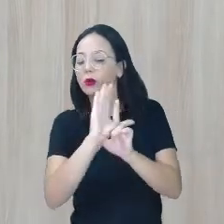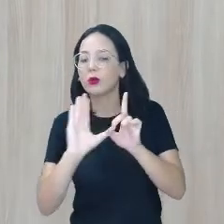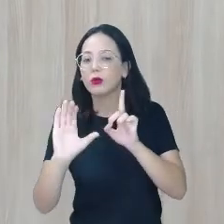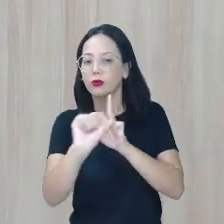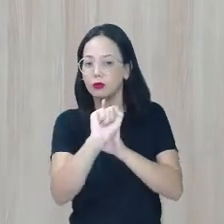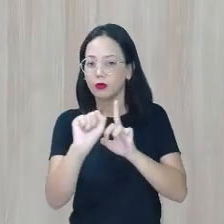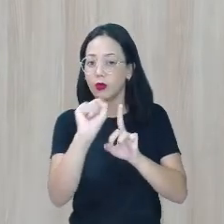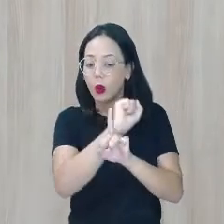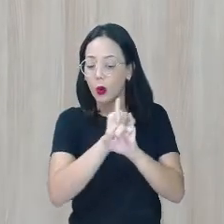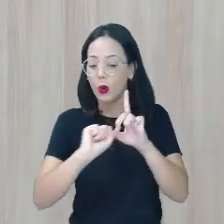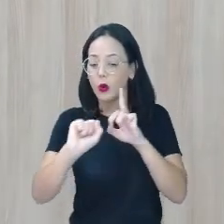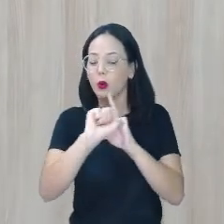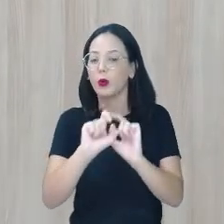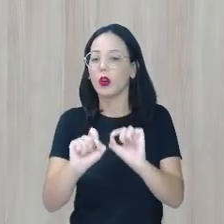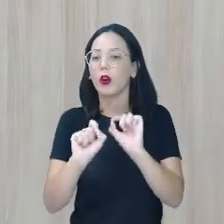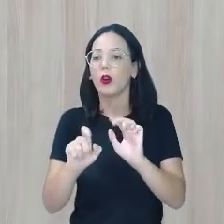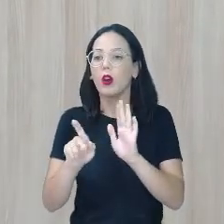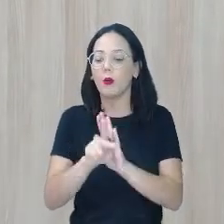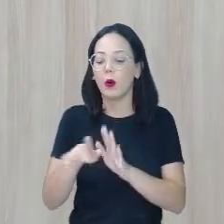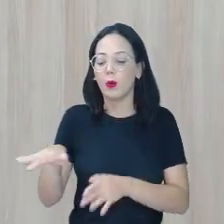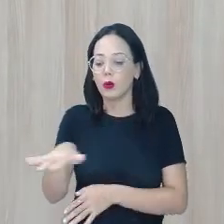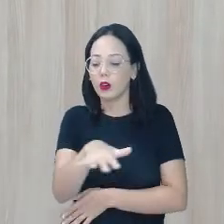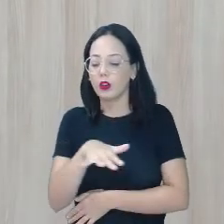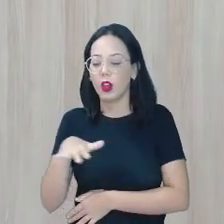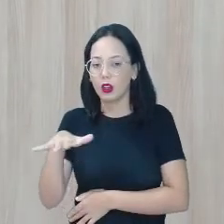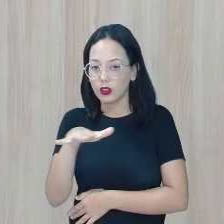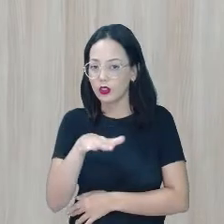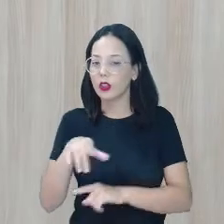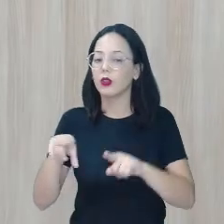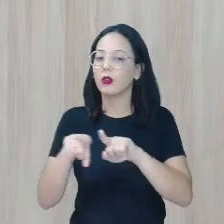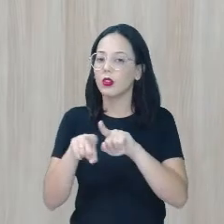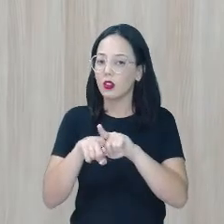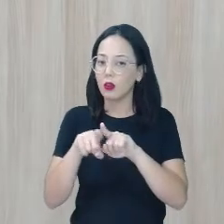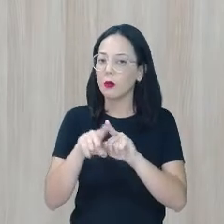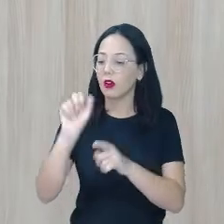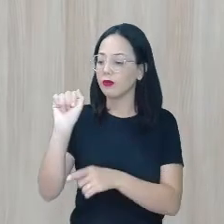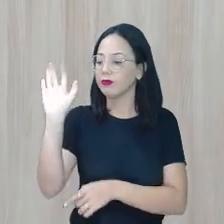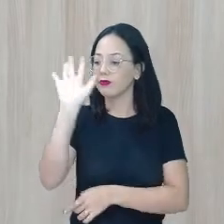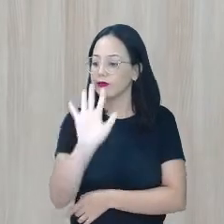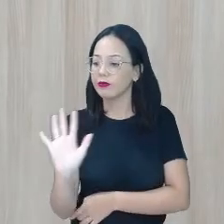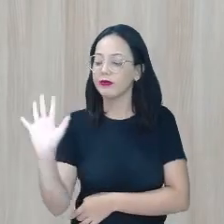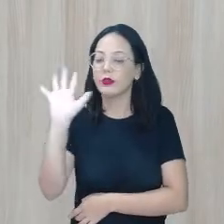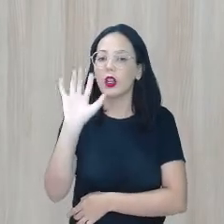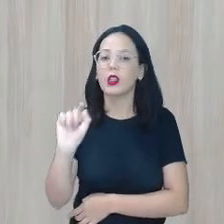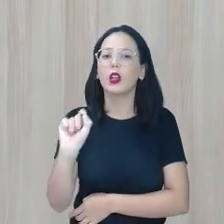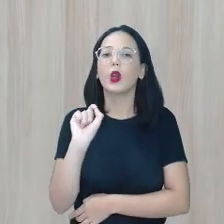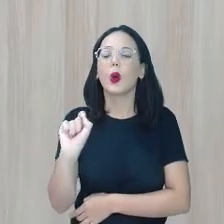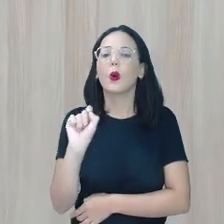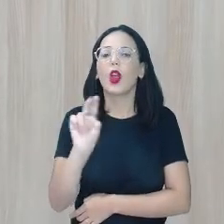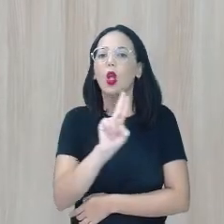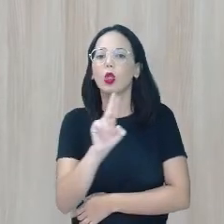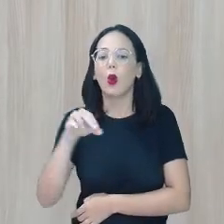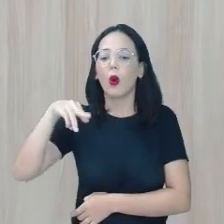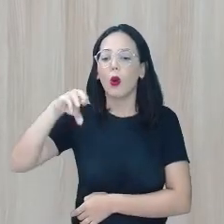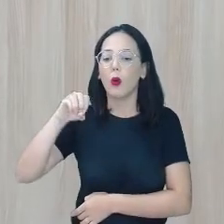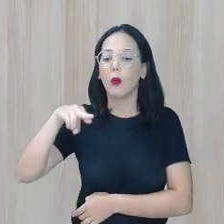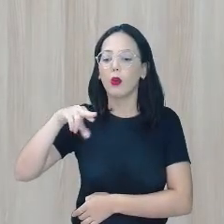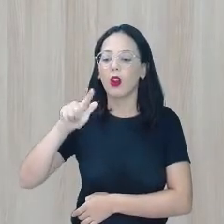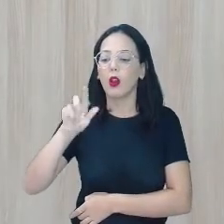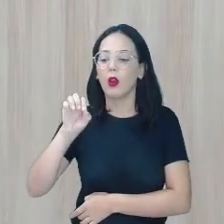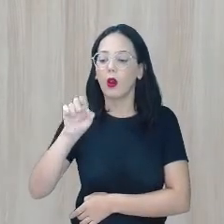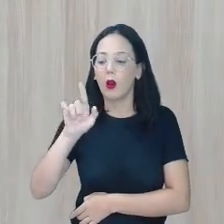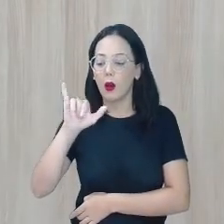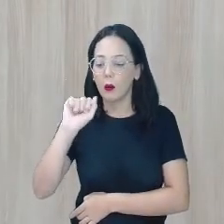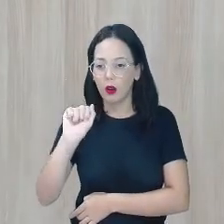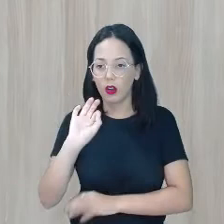civilização, a civilização da região, né, também ali do continente asiático, que é a civilização da Mongólia.